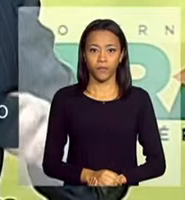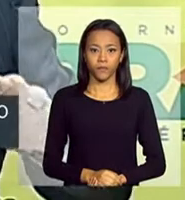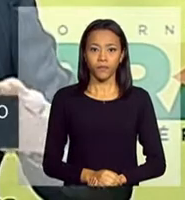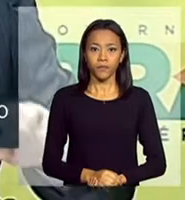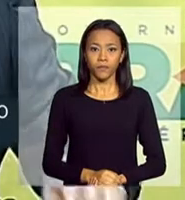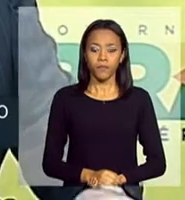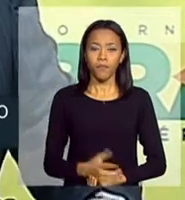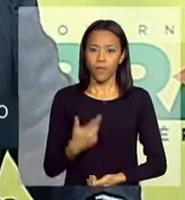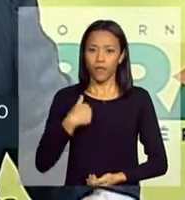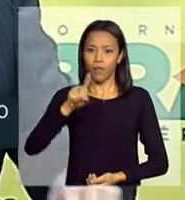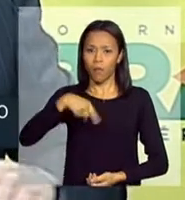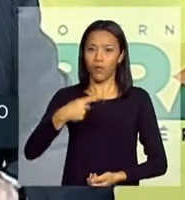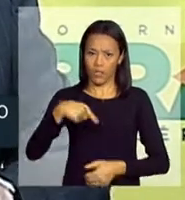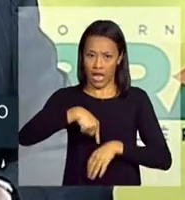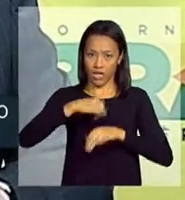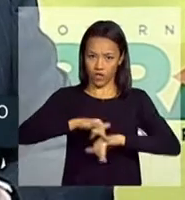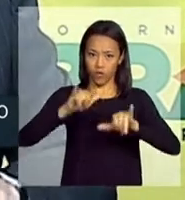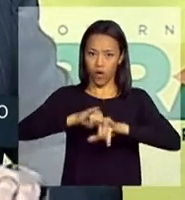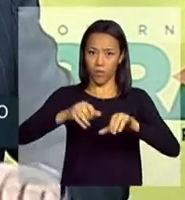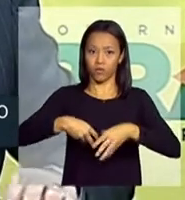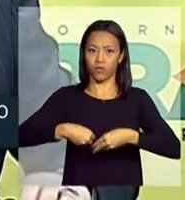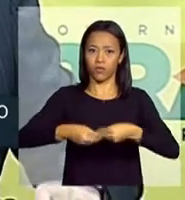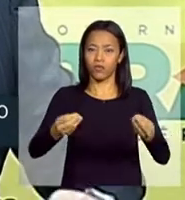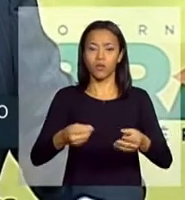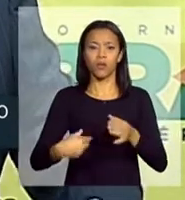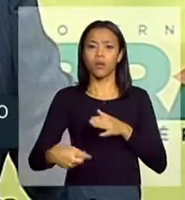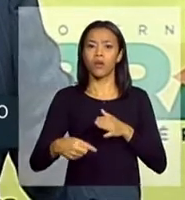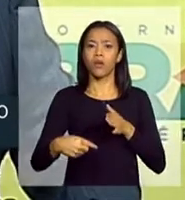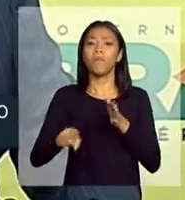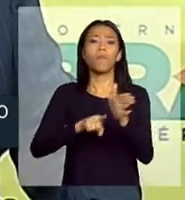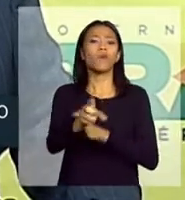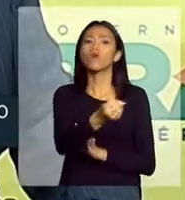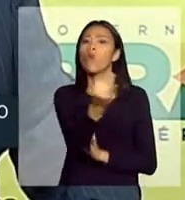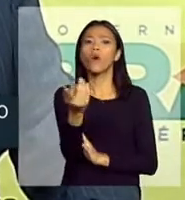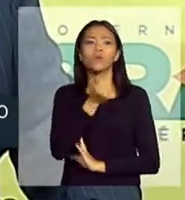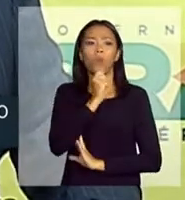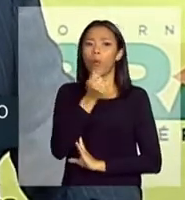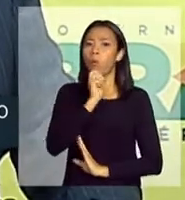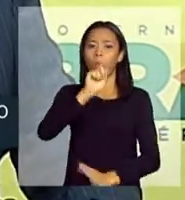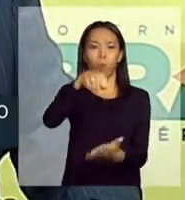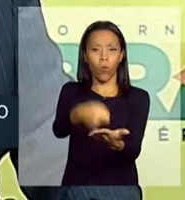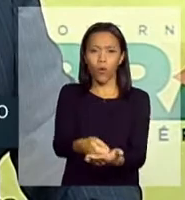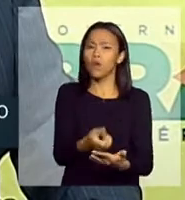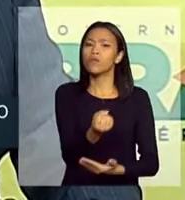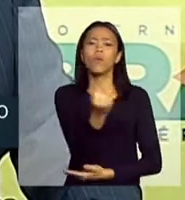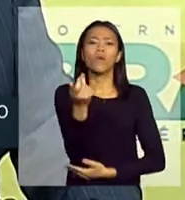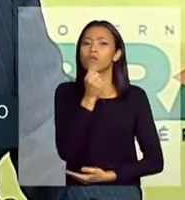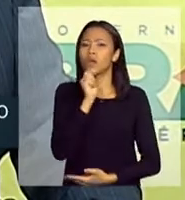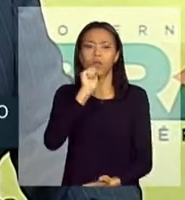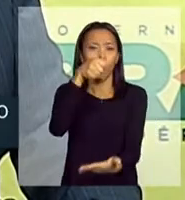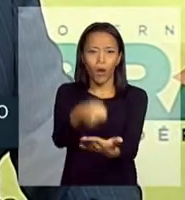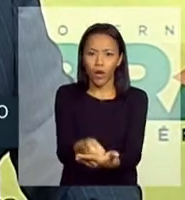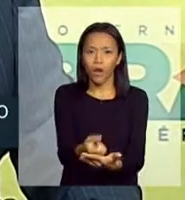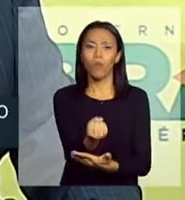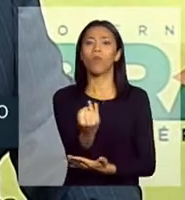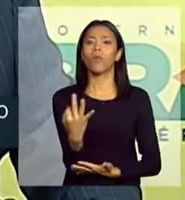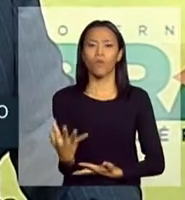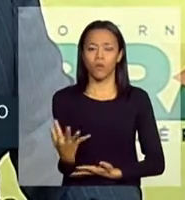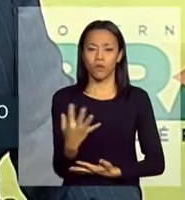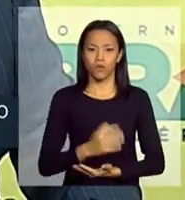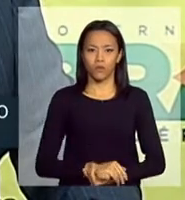e eu te depois eu passo para vocês vão pegar um minuto por favor você tem se dado de quantos não pagaram